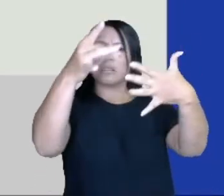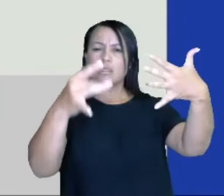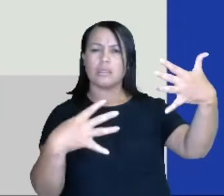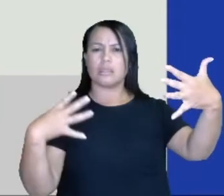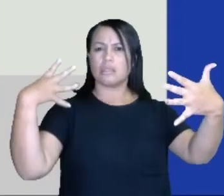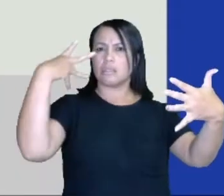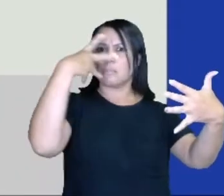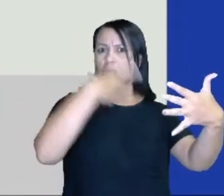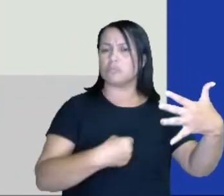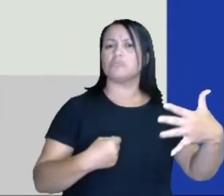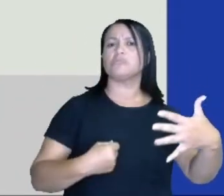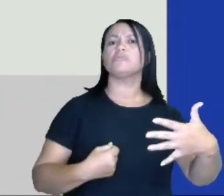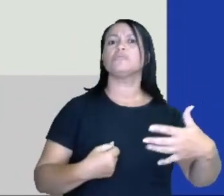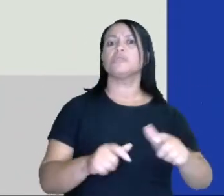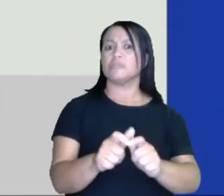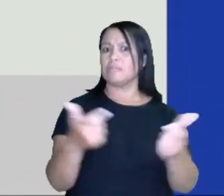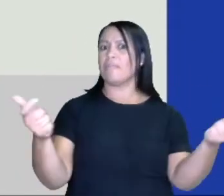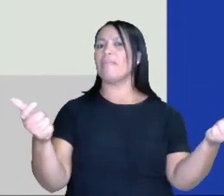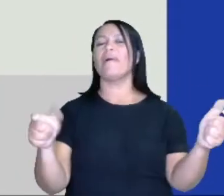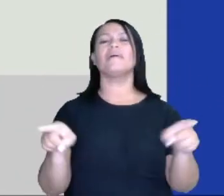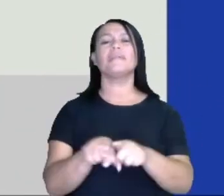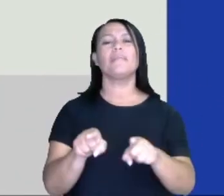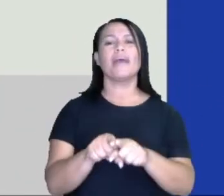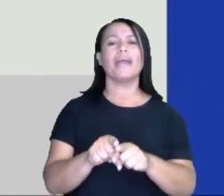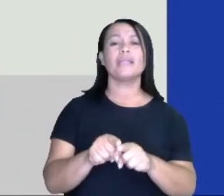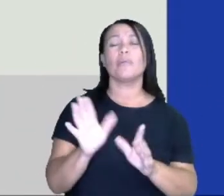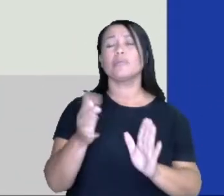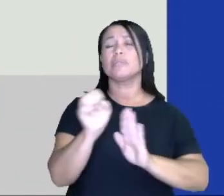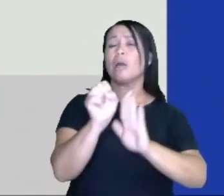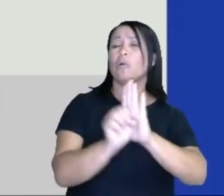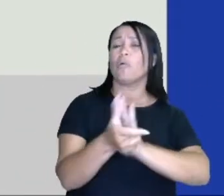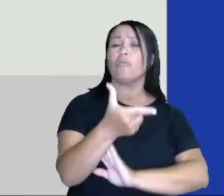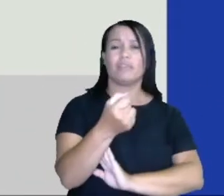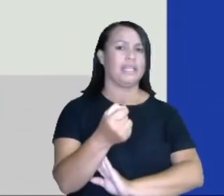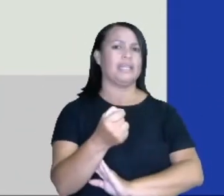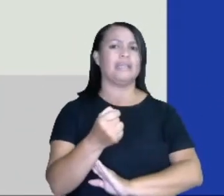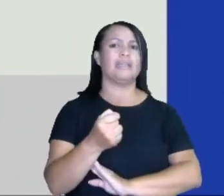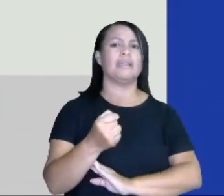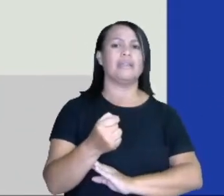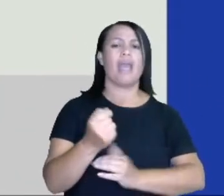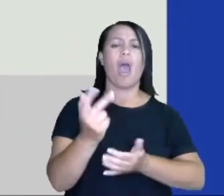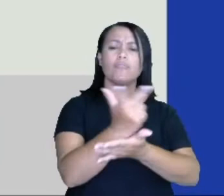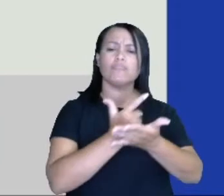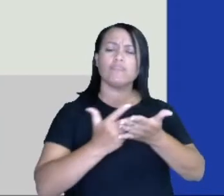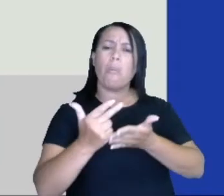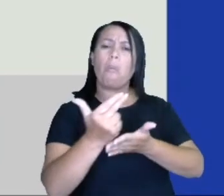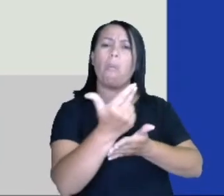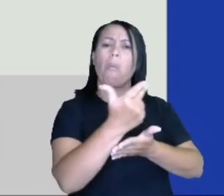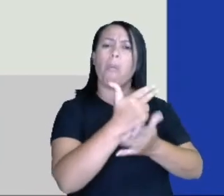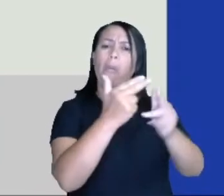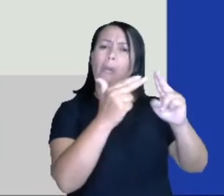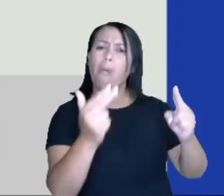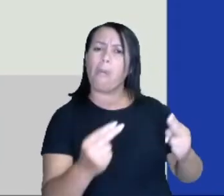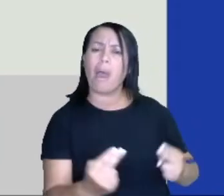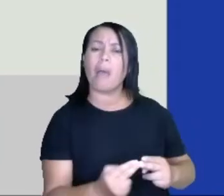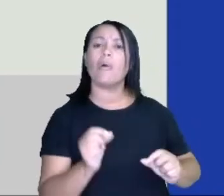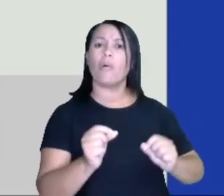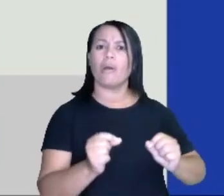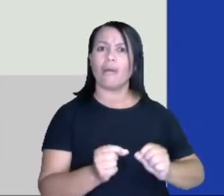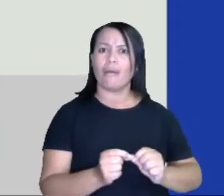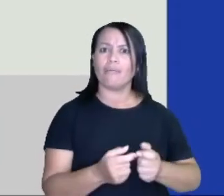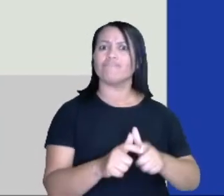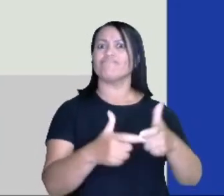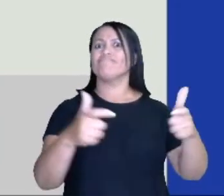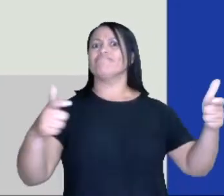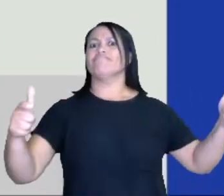maior. A partir do século XX, a confecção de mapas evoluiu bastante, com a utilização da fotografia aérea,